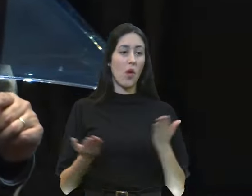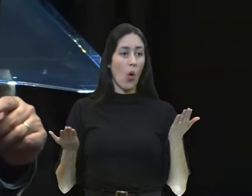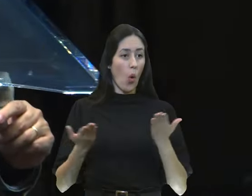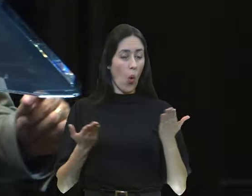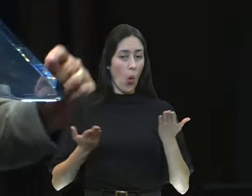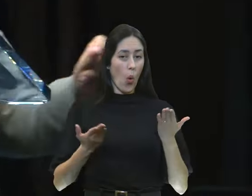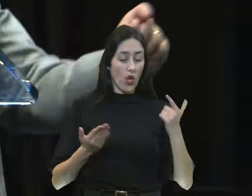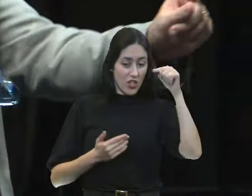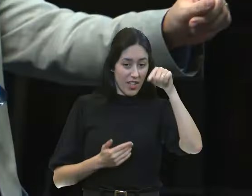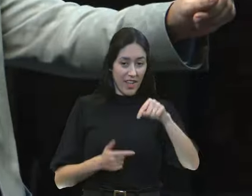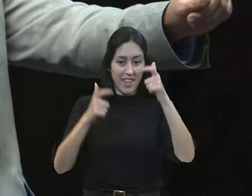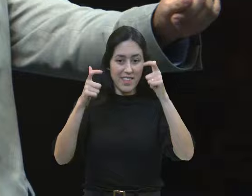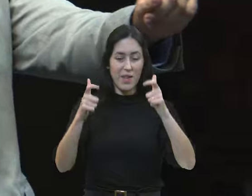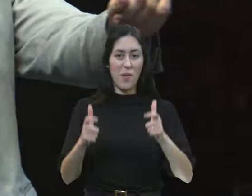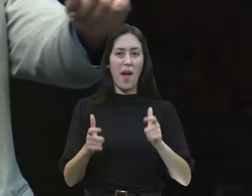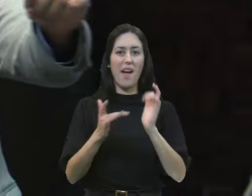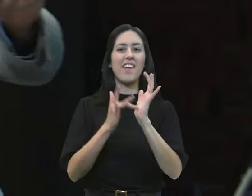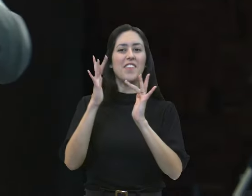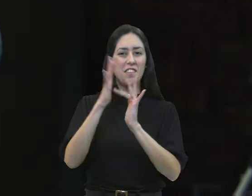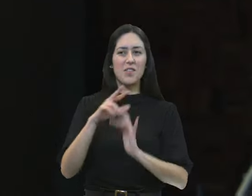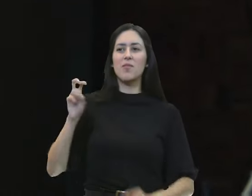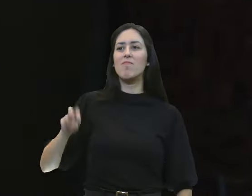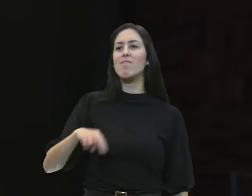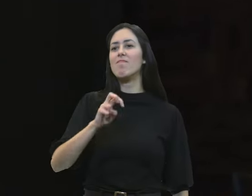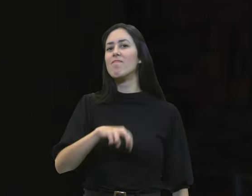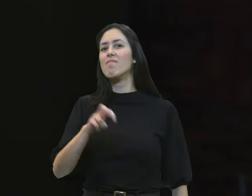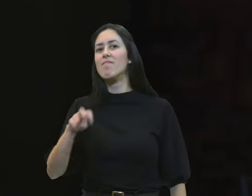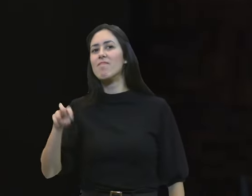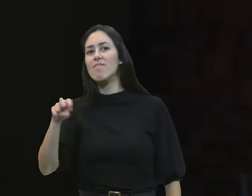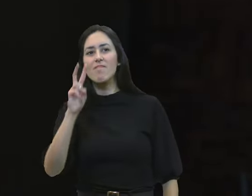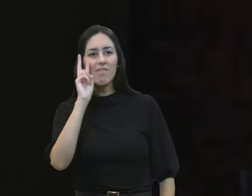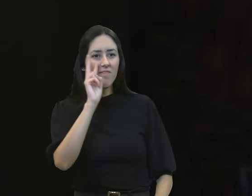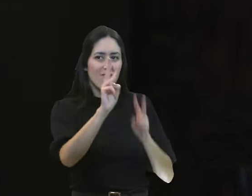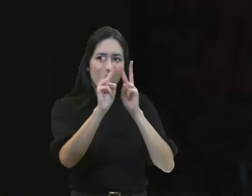lugar, Jesus está passando.